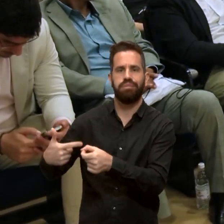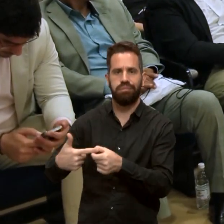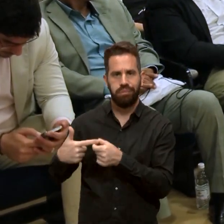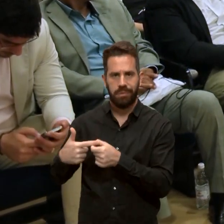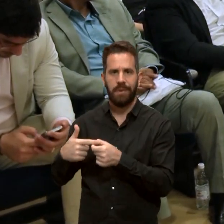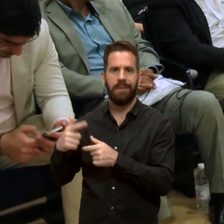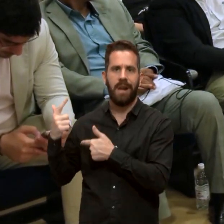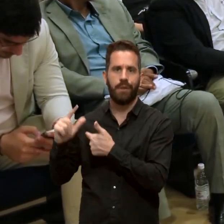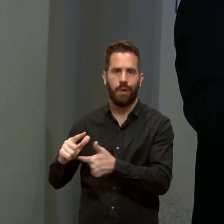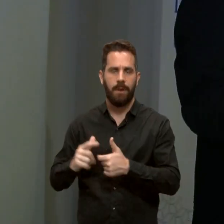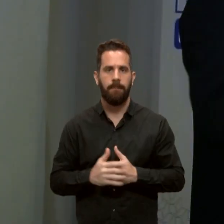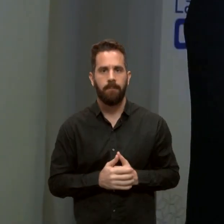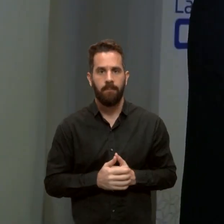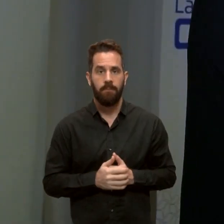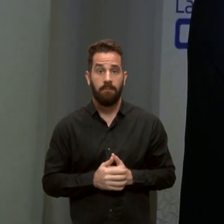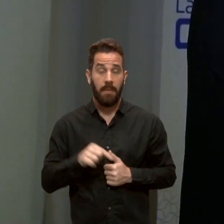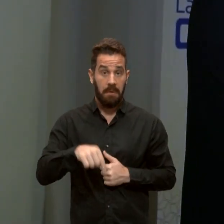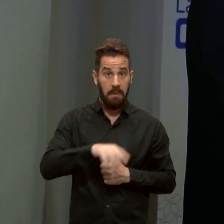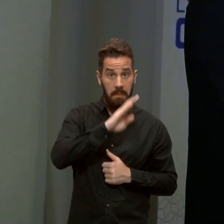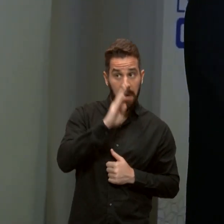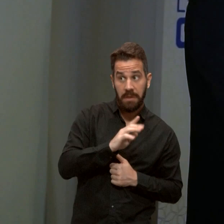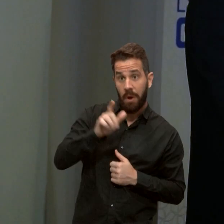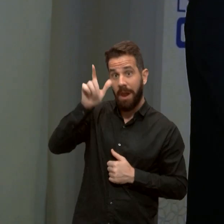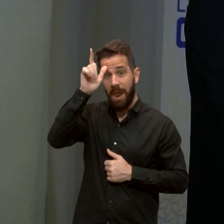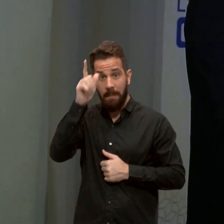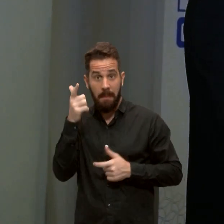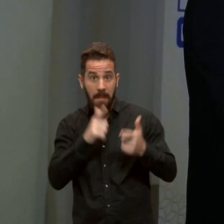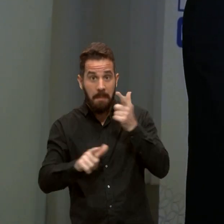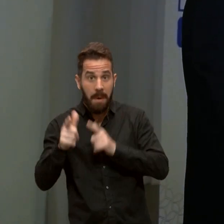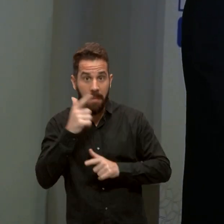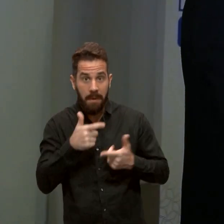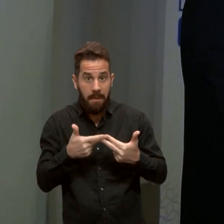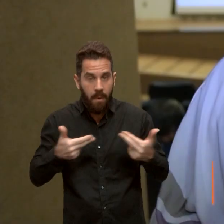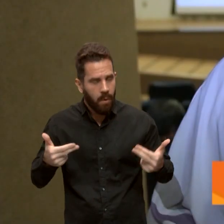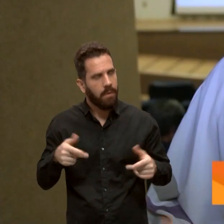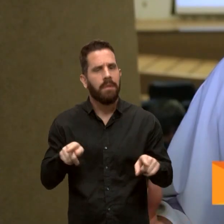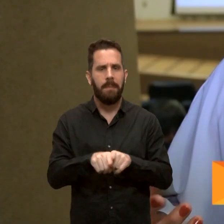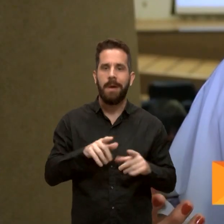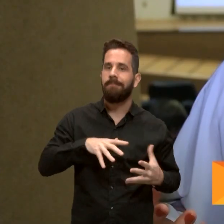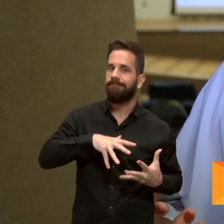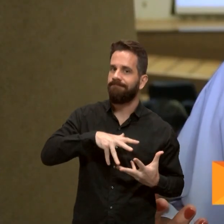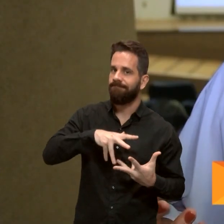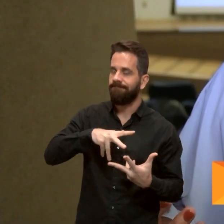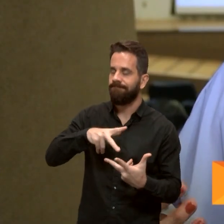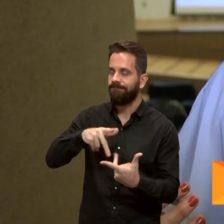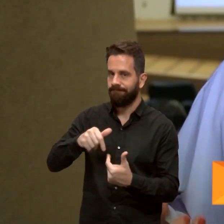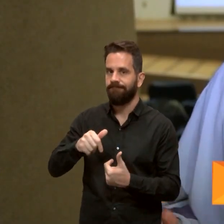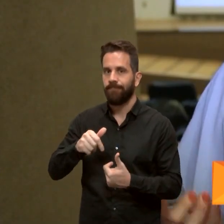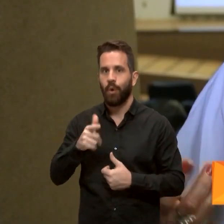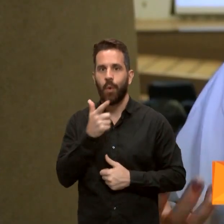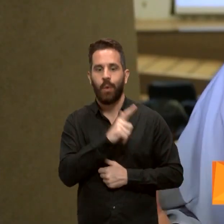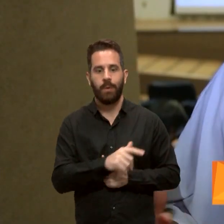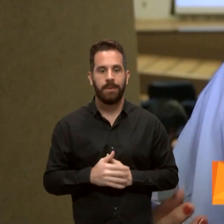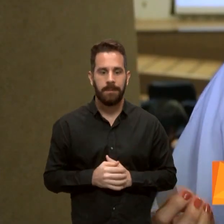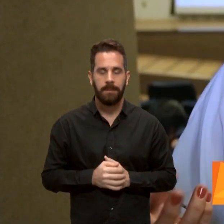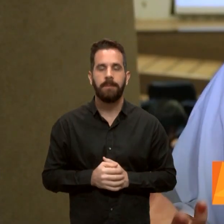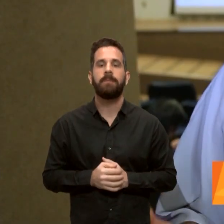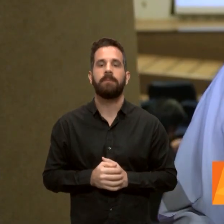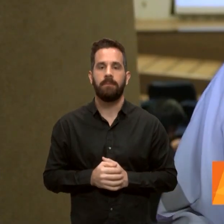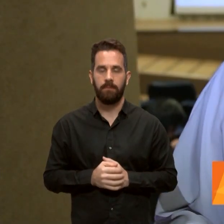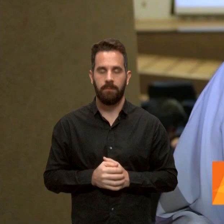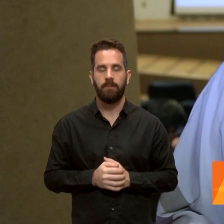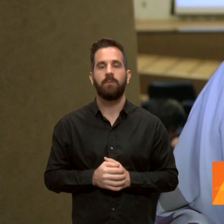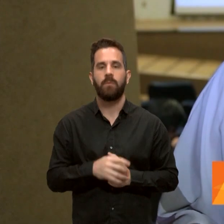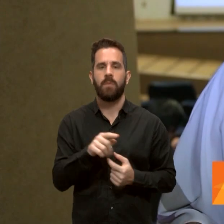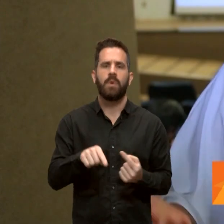Alemanha saem ganhando. Todo o planeta lucra com a sustentabilidade. Que foi por meio da apresentação, da